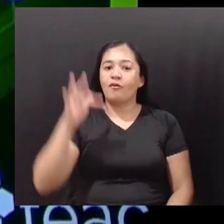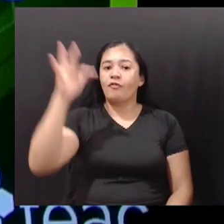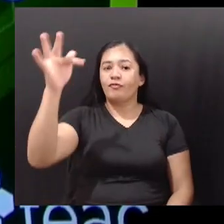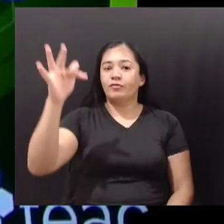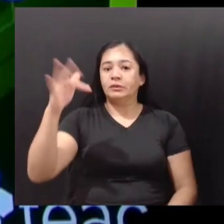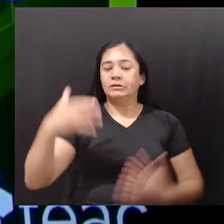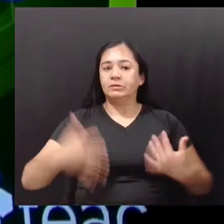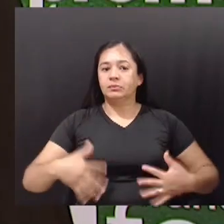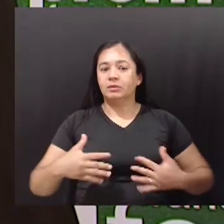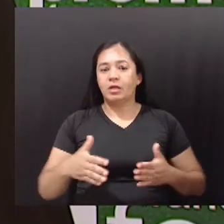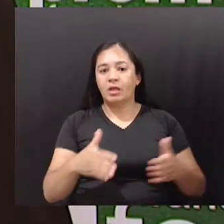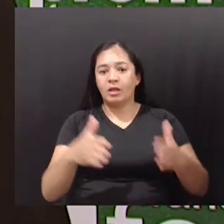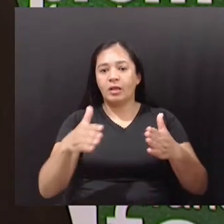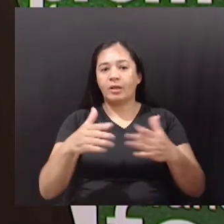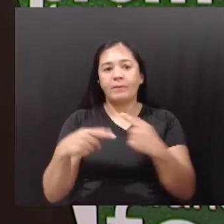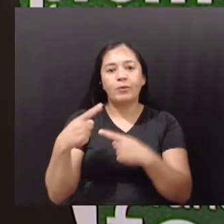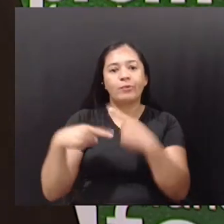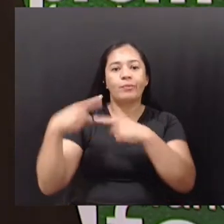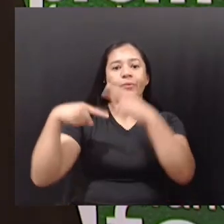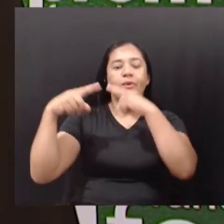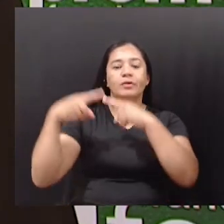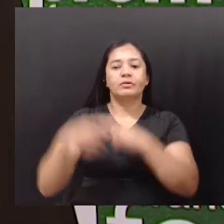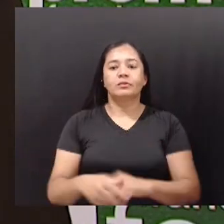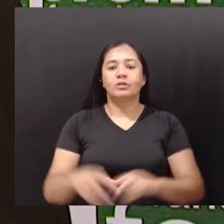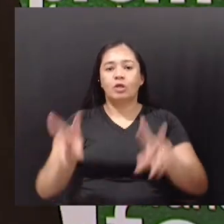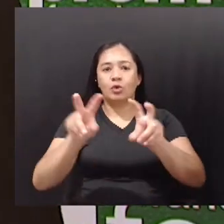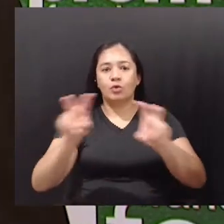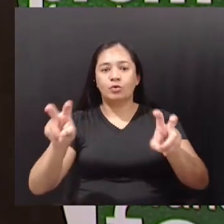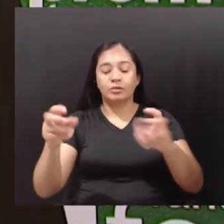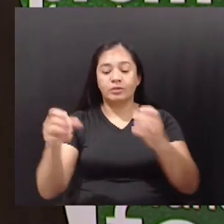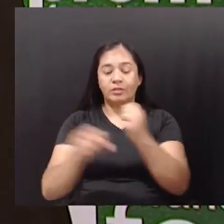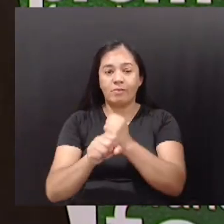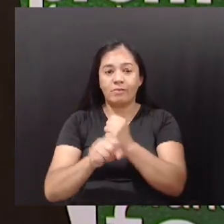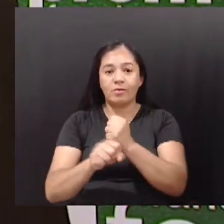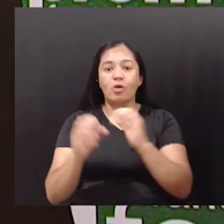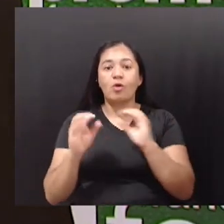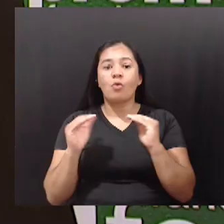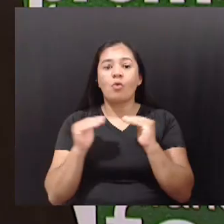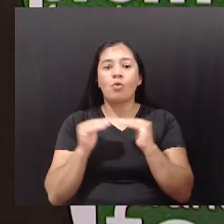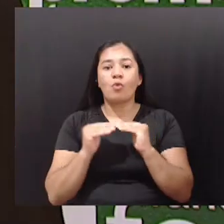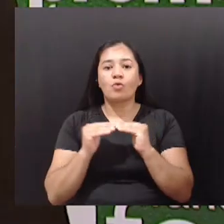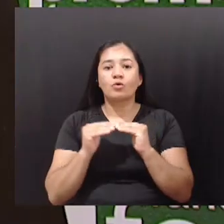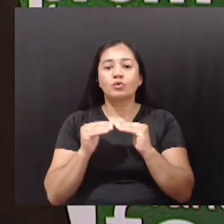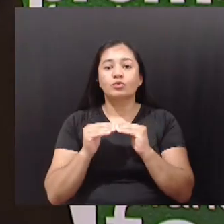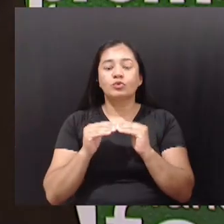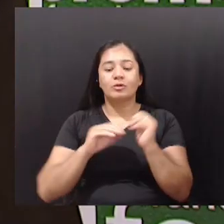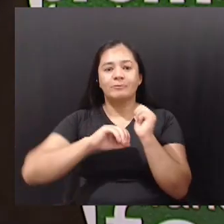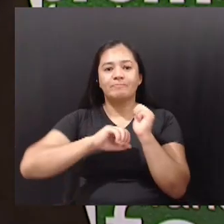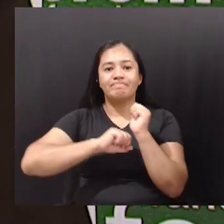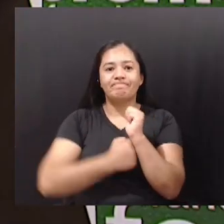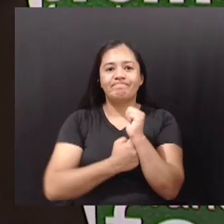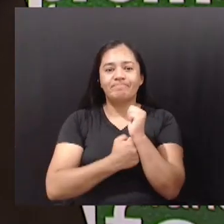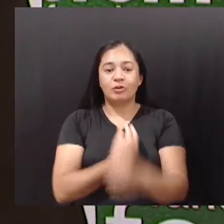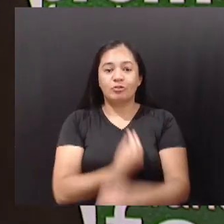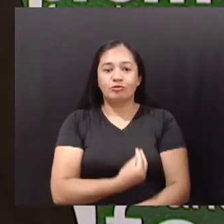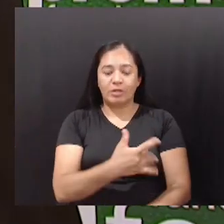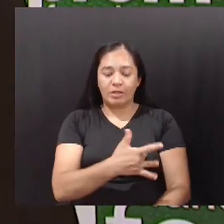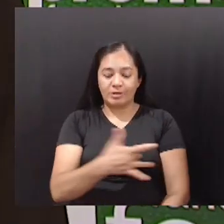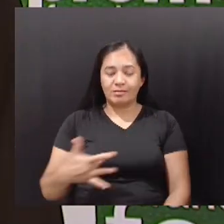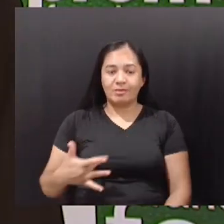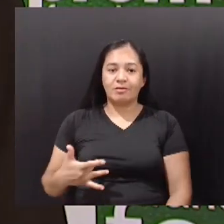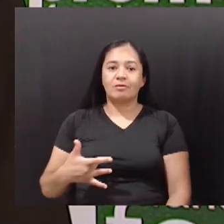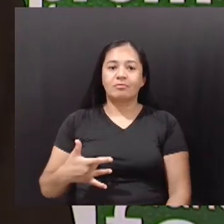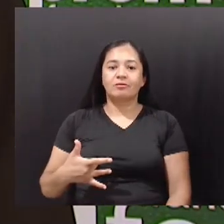Caminhos de Superação. O tema desse ano tem a ver com um bloqueador da convivência saudável, o